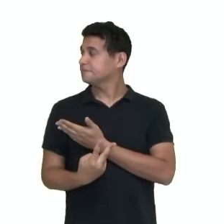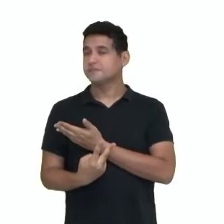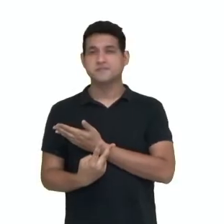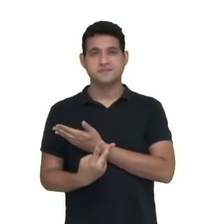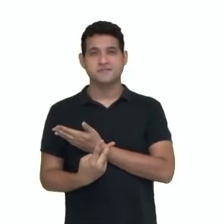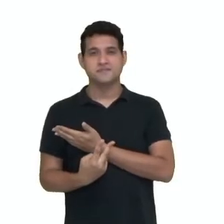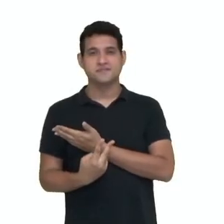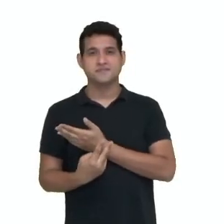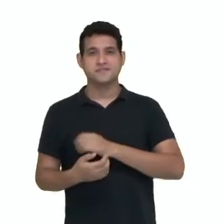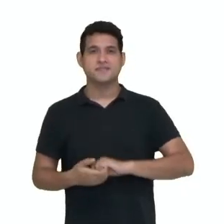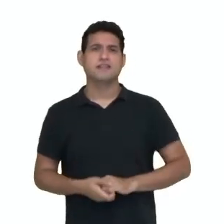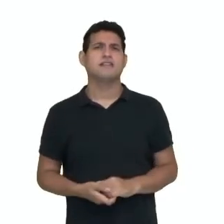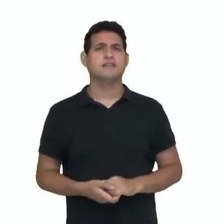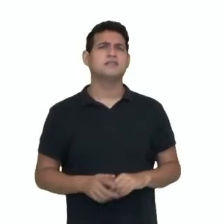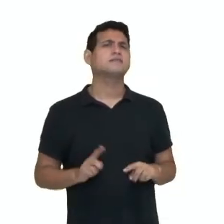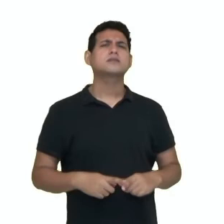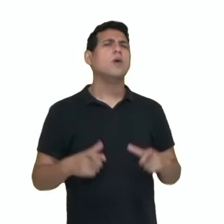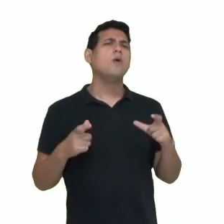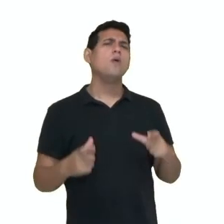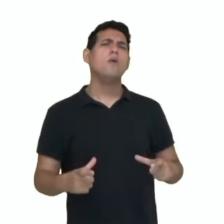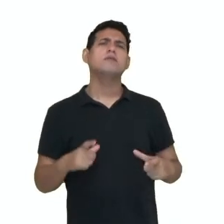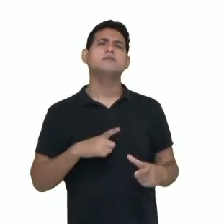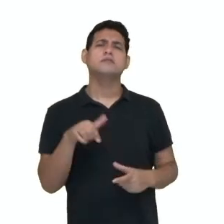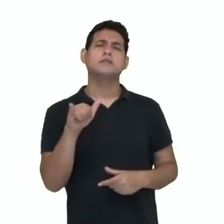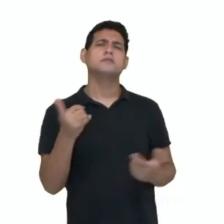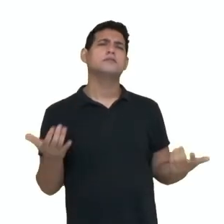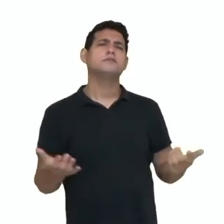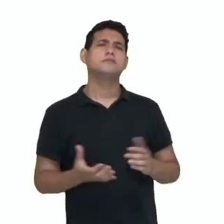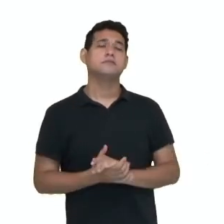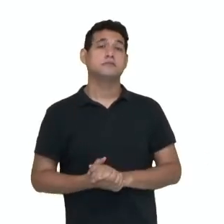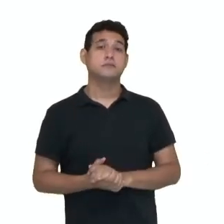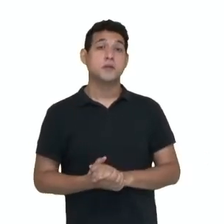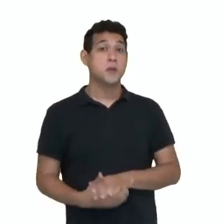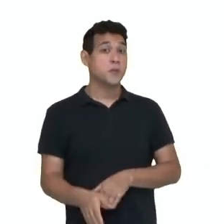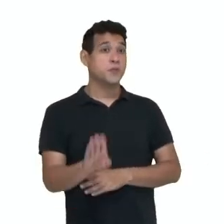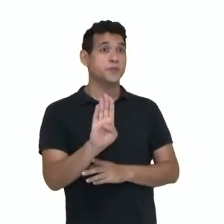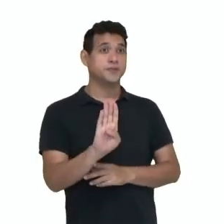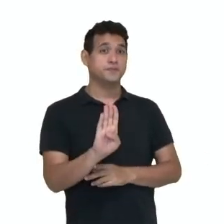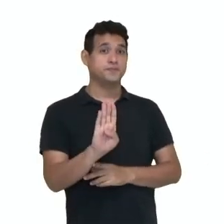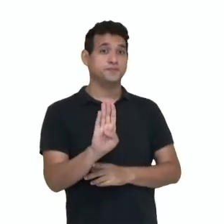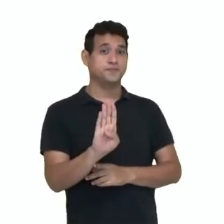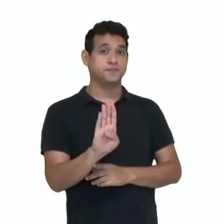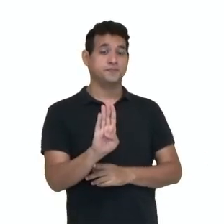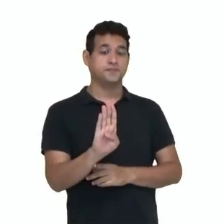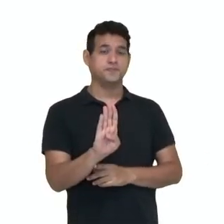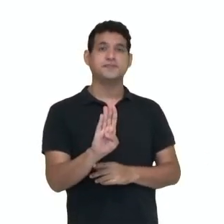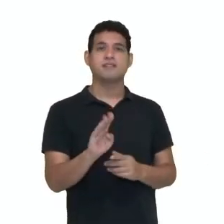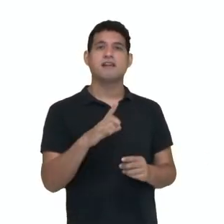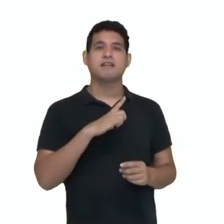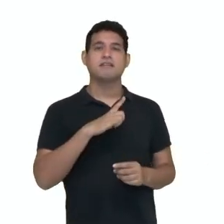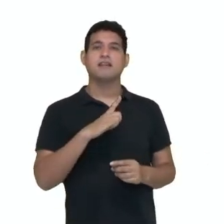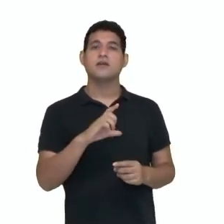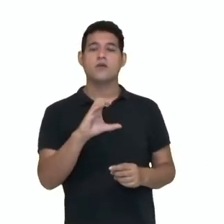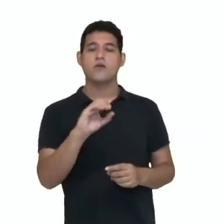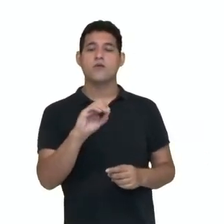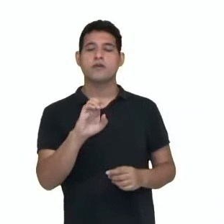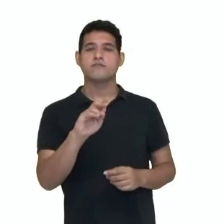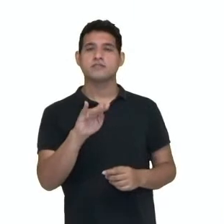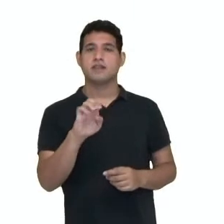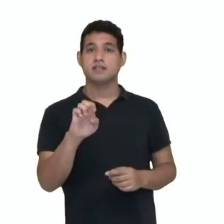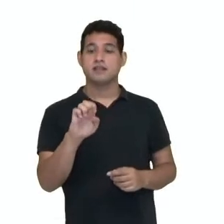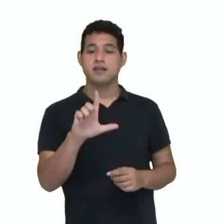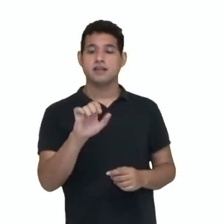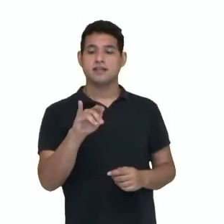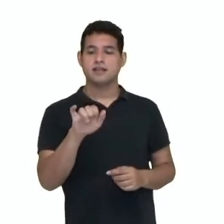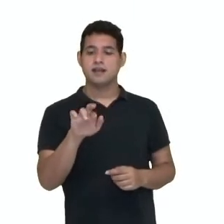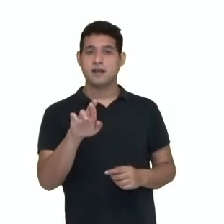eixo x. E aonde que ela corta no eixo y? No b, no coeficiente linear, no mais 12. Então,